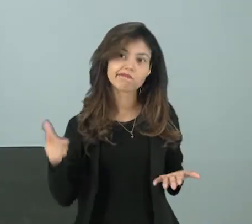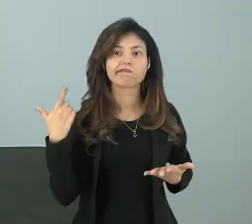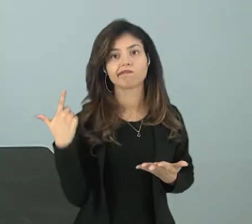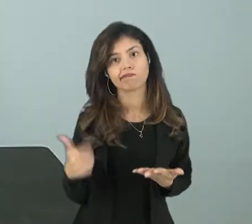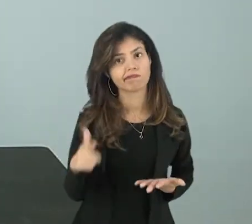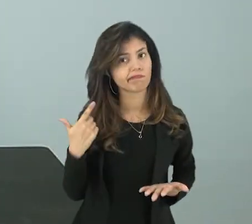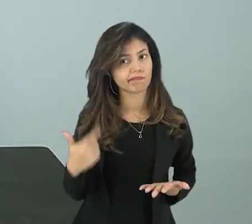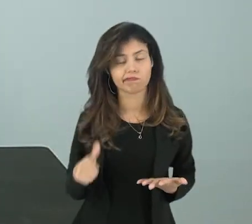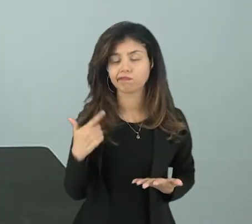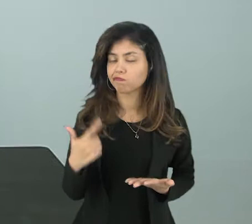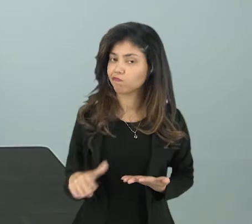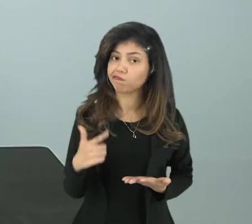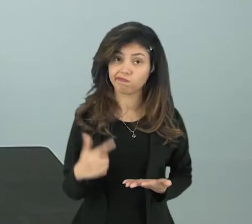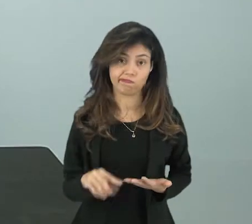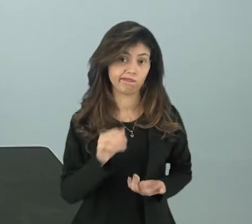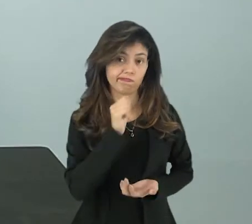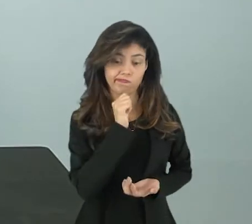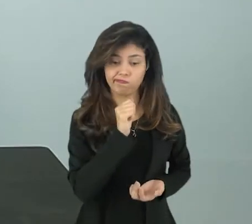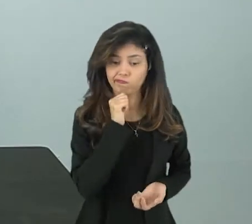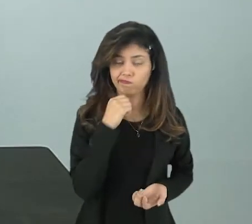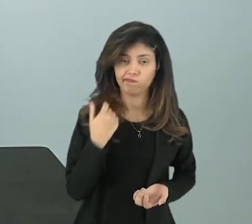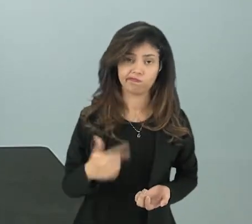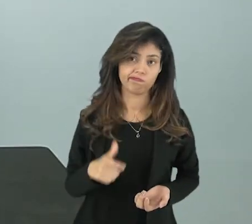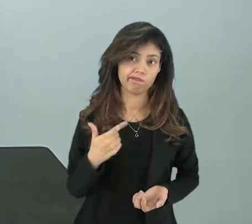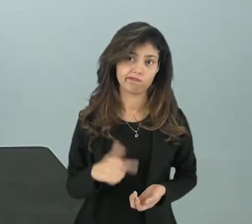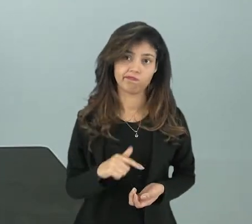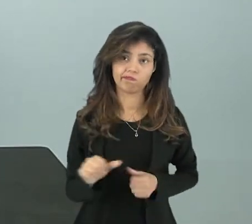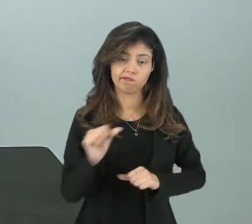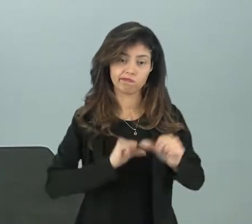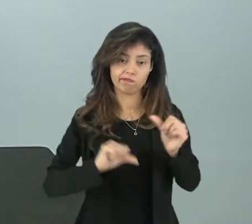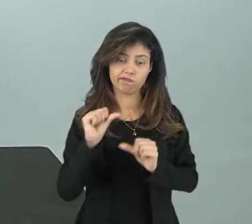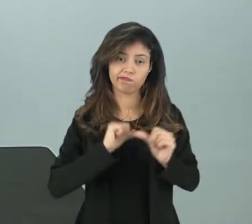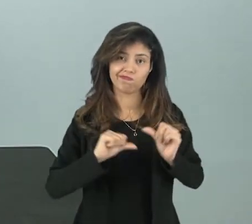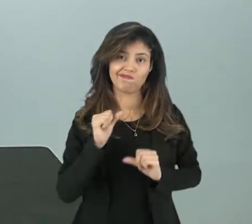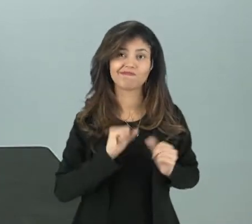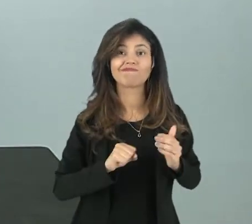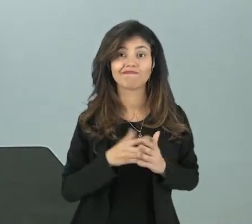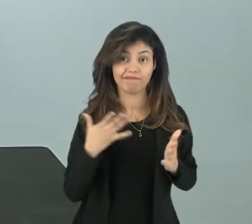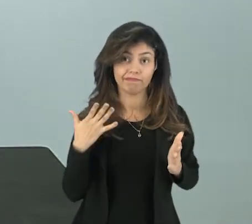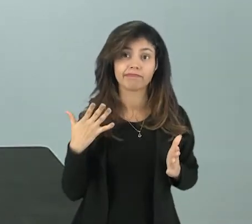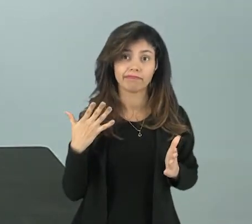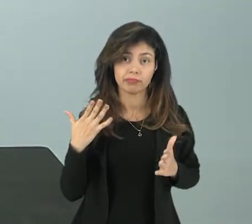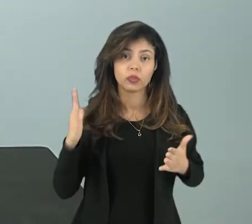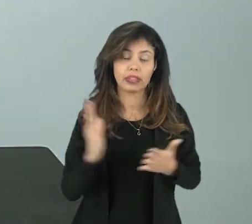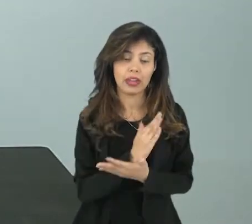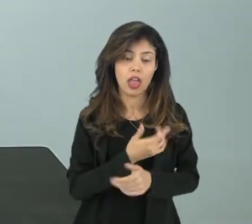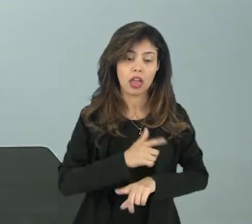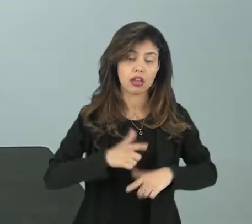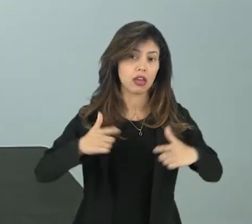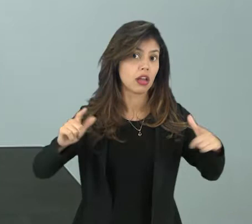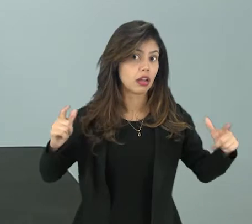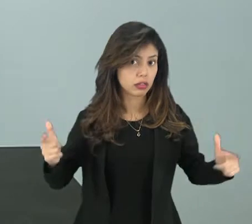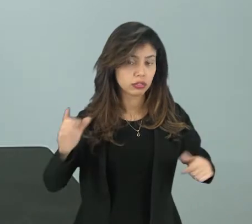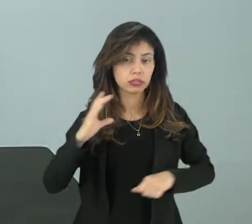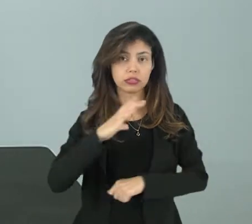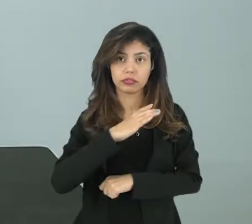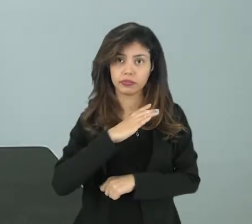infelizmente, essa natureza está muito, muito modificada. Em algumas grandes